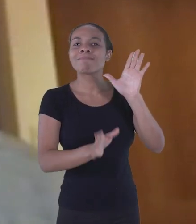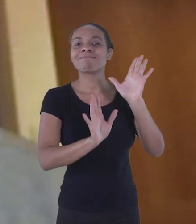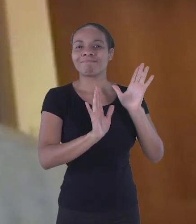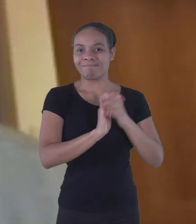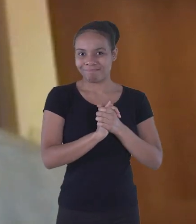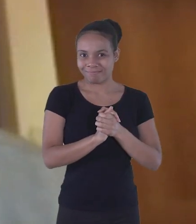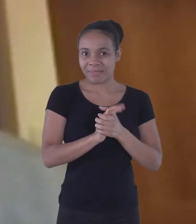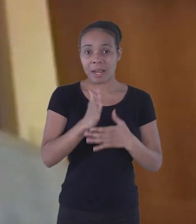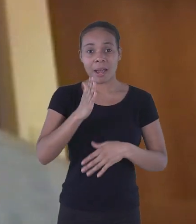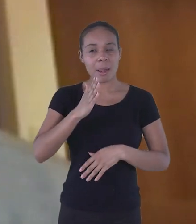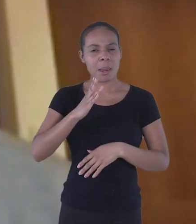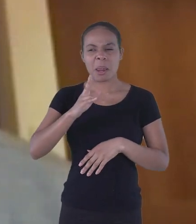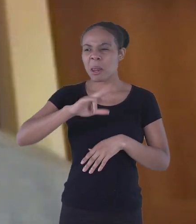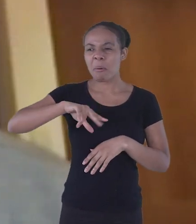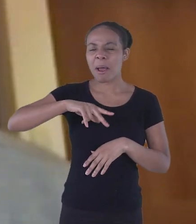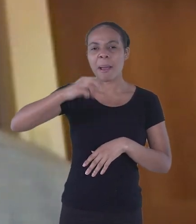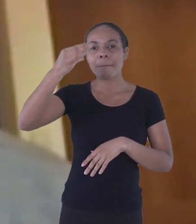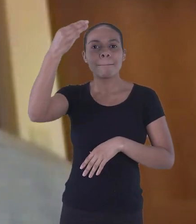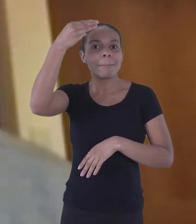minha vida,